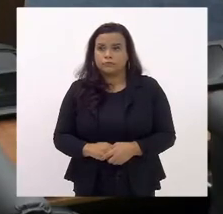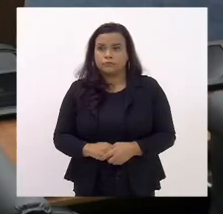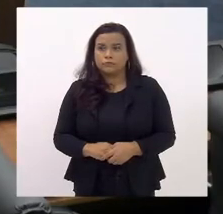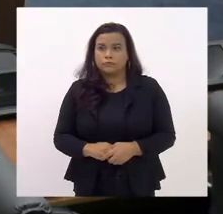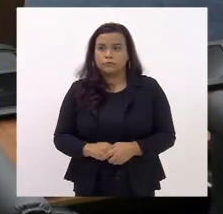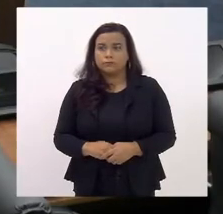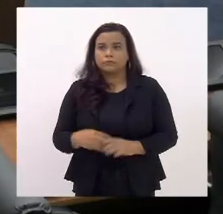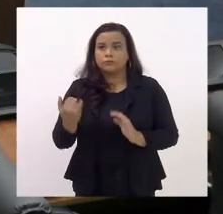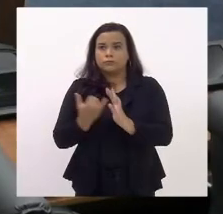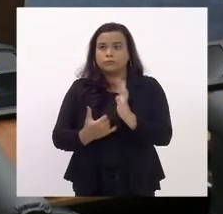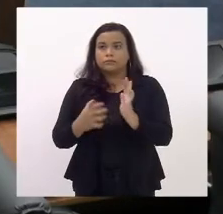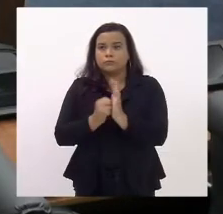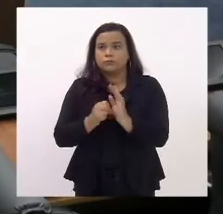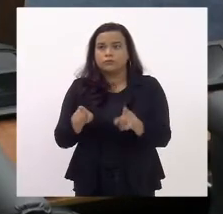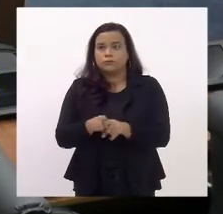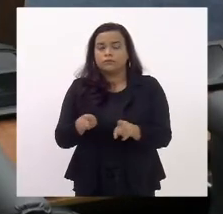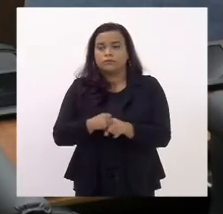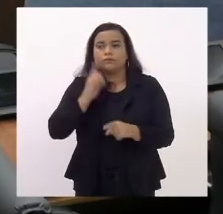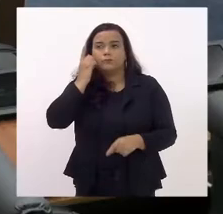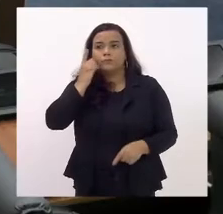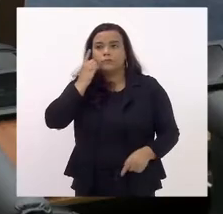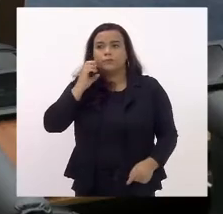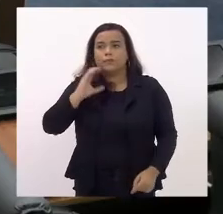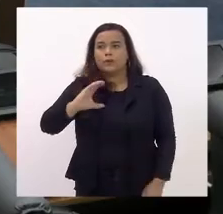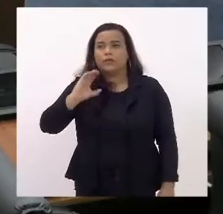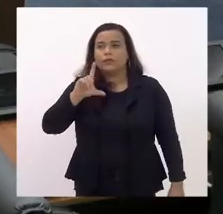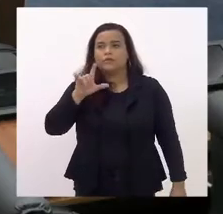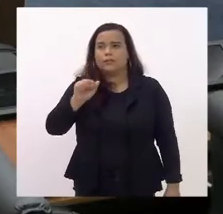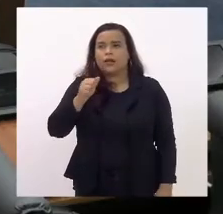Escrita também a deputada Célia Jordão.